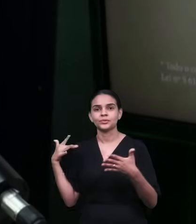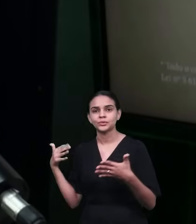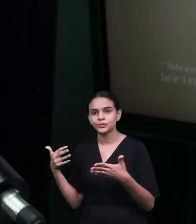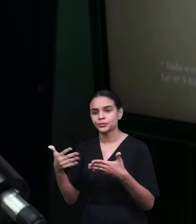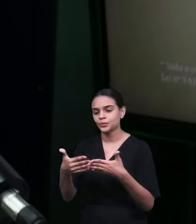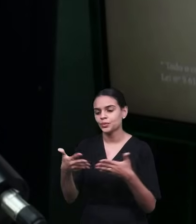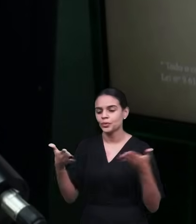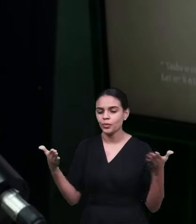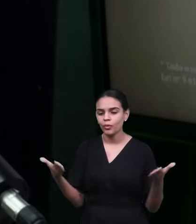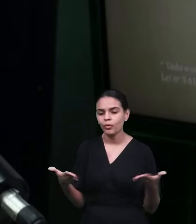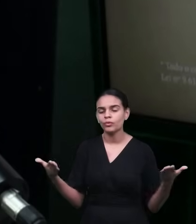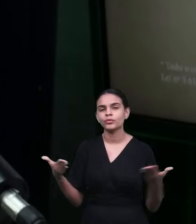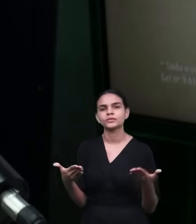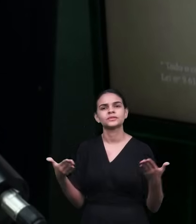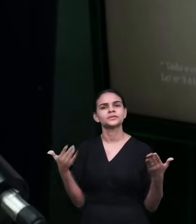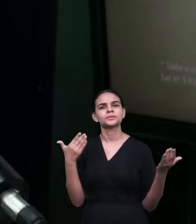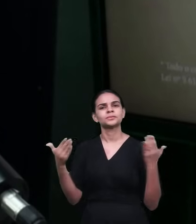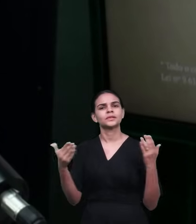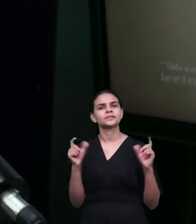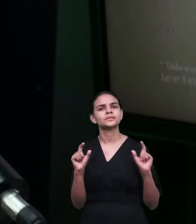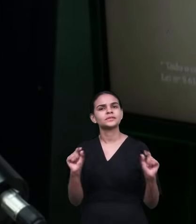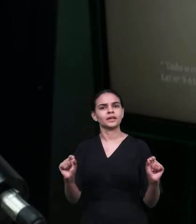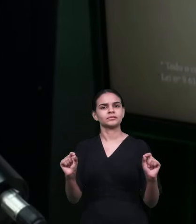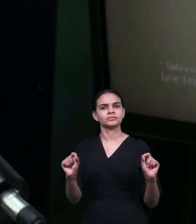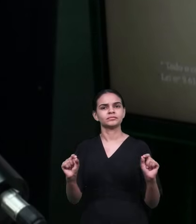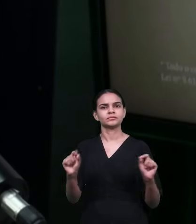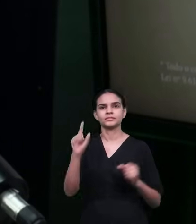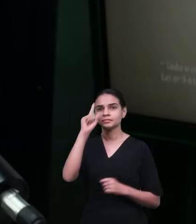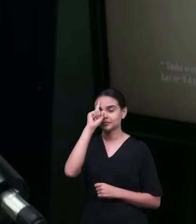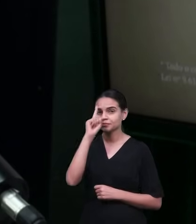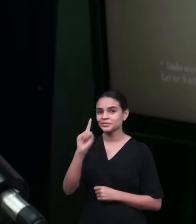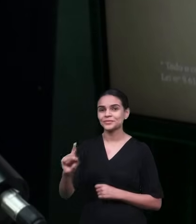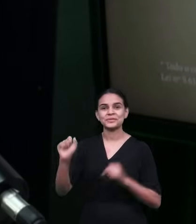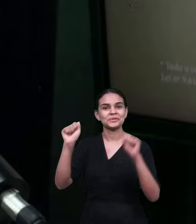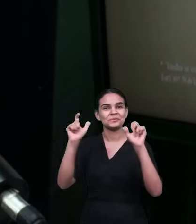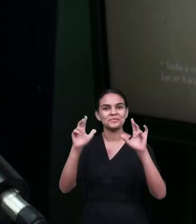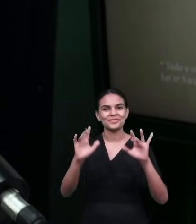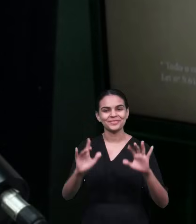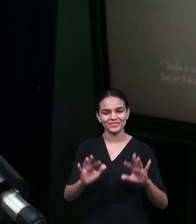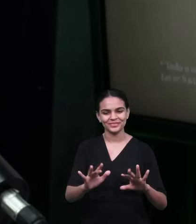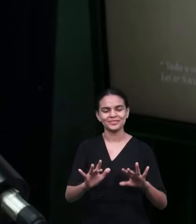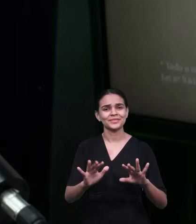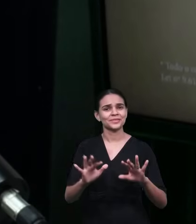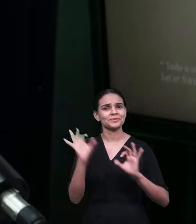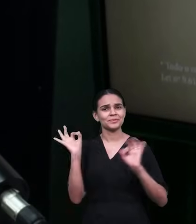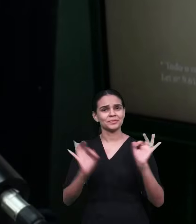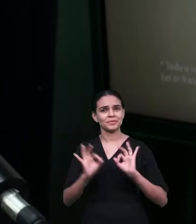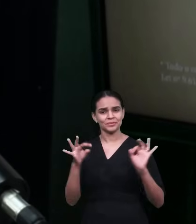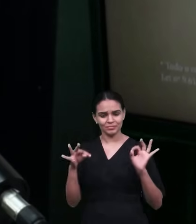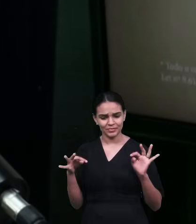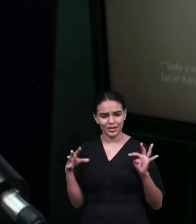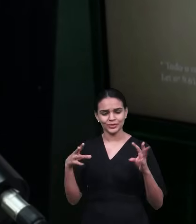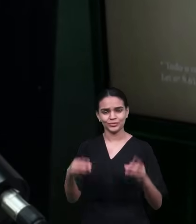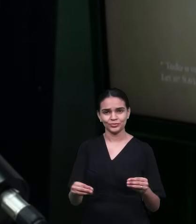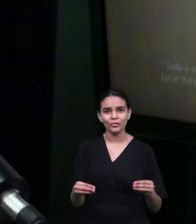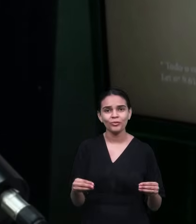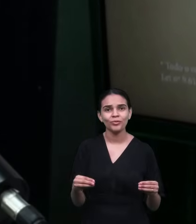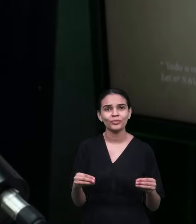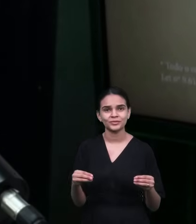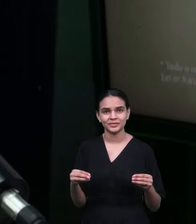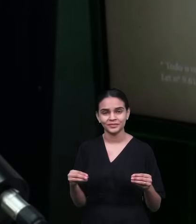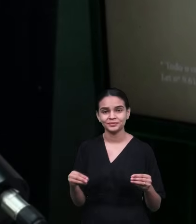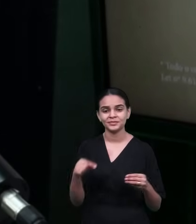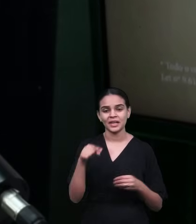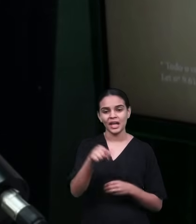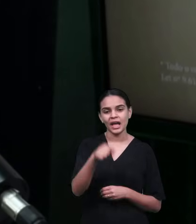atuais, Deus tem uma bênção para aqueles que são de fora. Nós, a igreja, nós somos gentílicos, né? Agar é